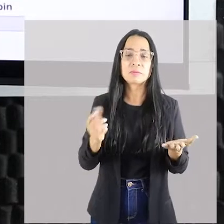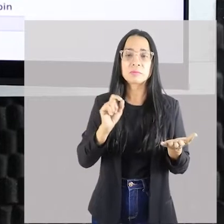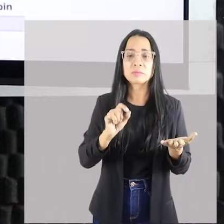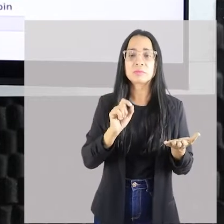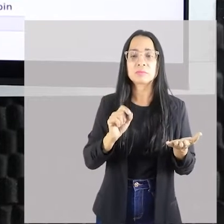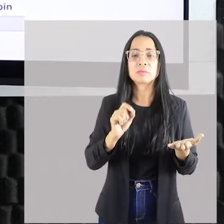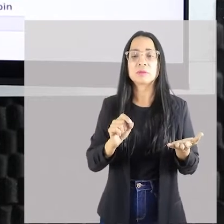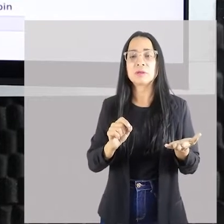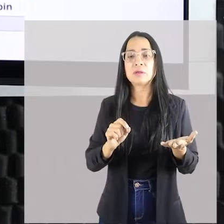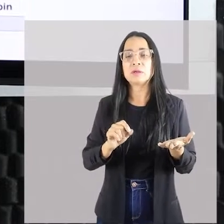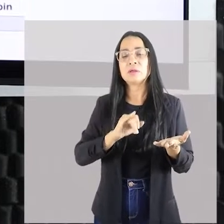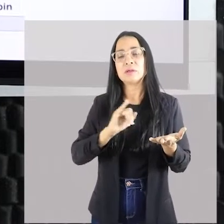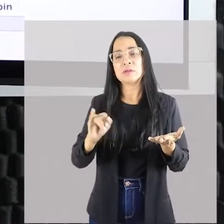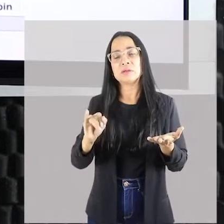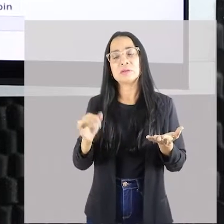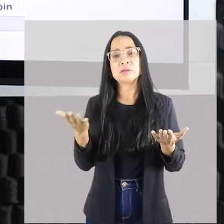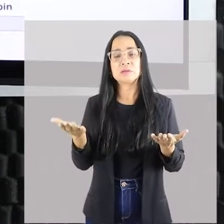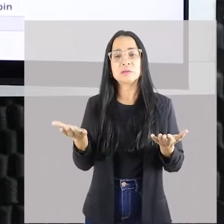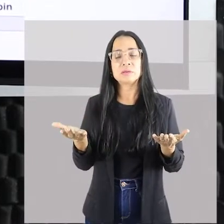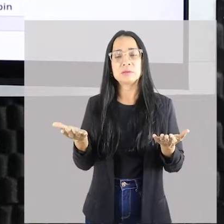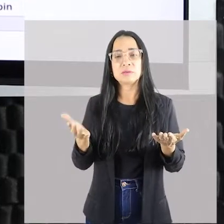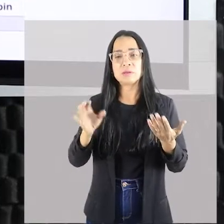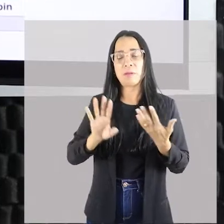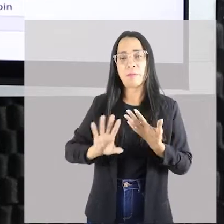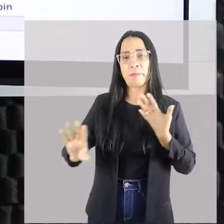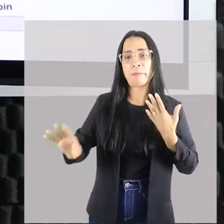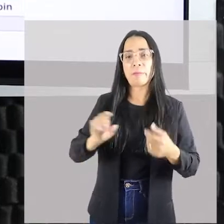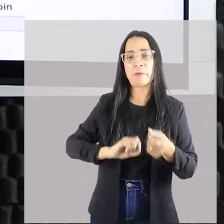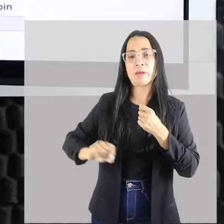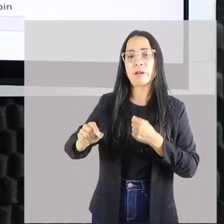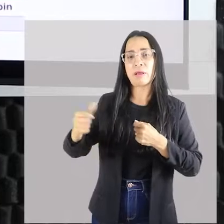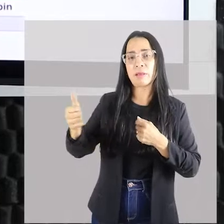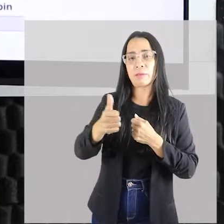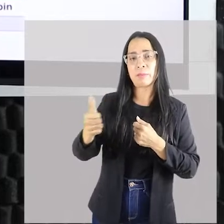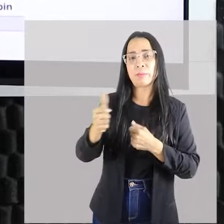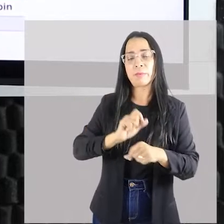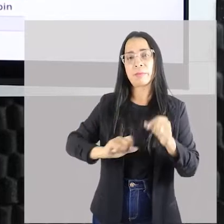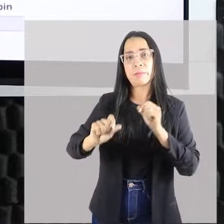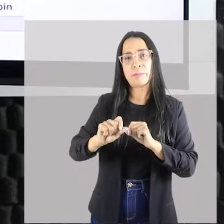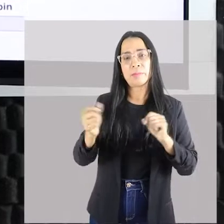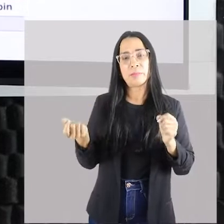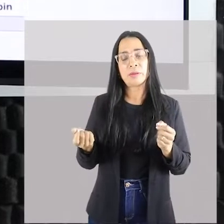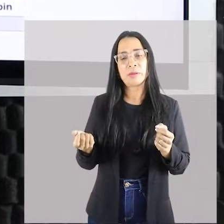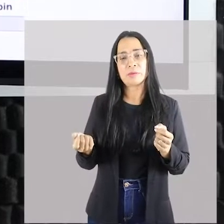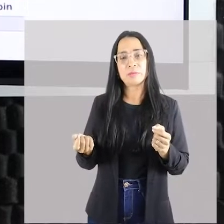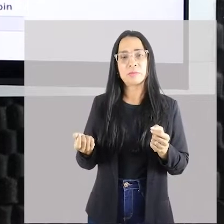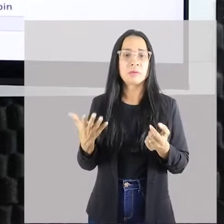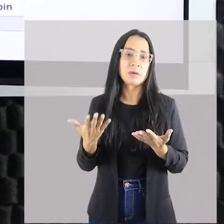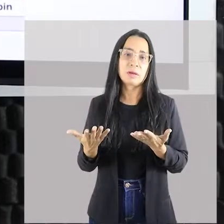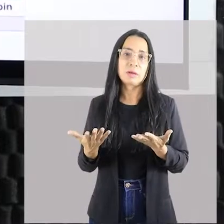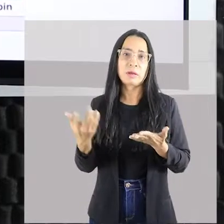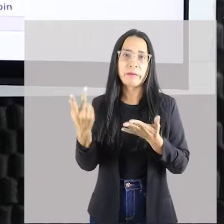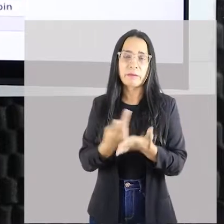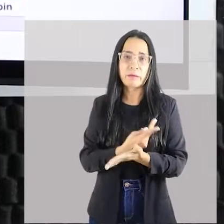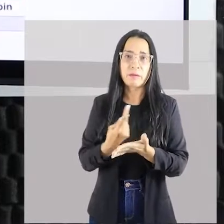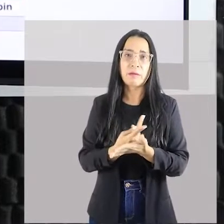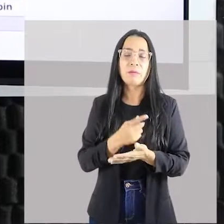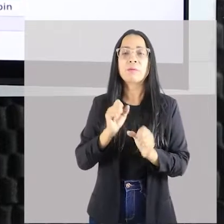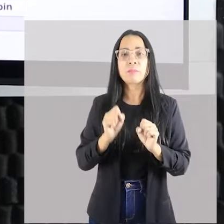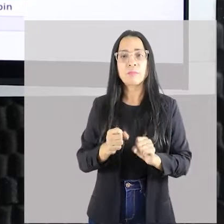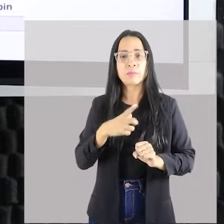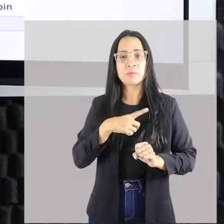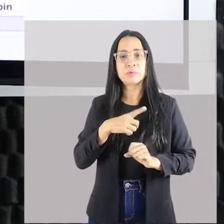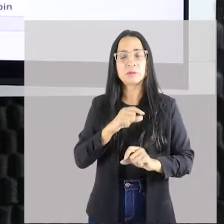você se desvencilhar aí, né, se separar do primeiro distrator que pode aparecer para ti, que é